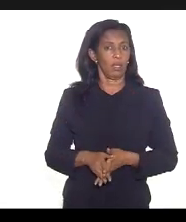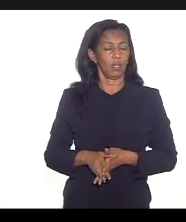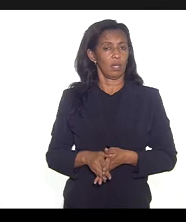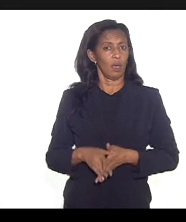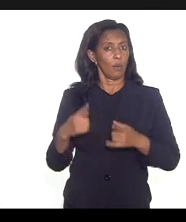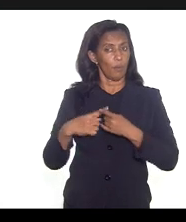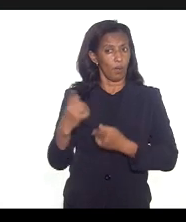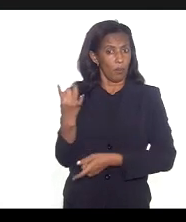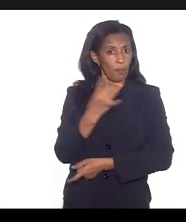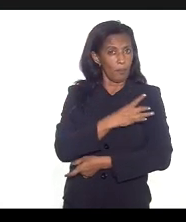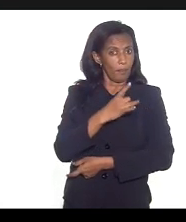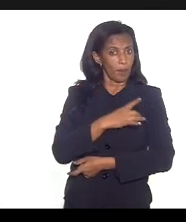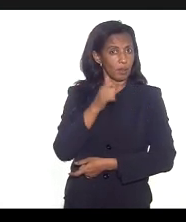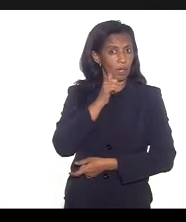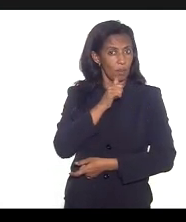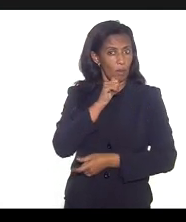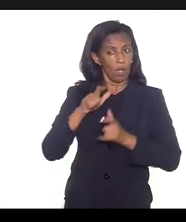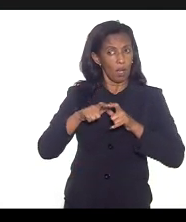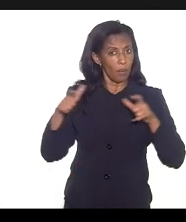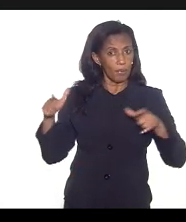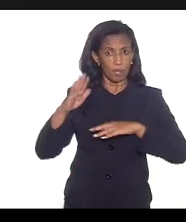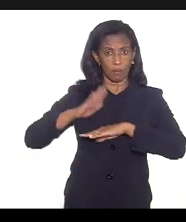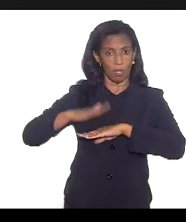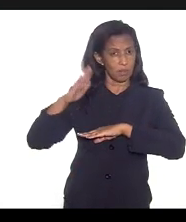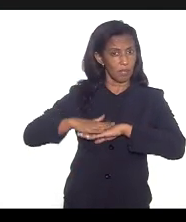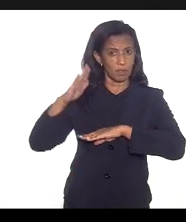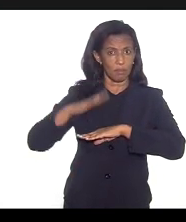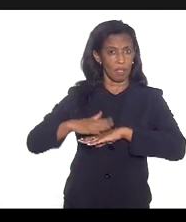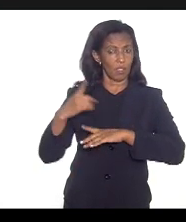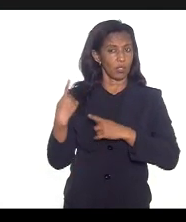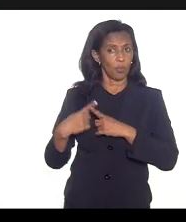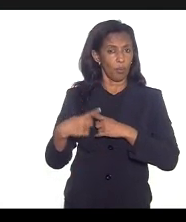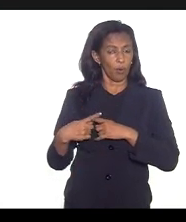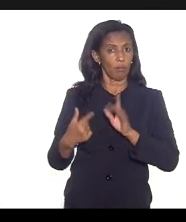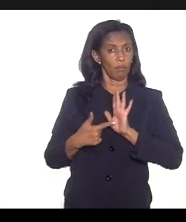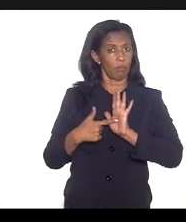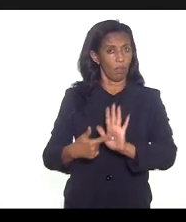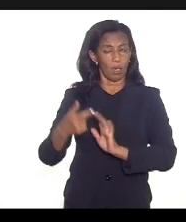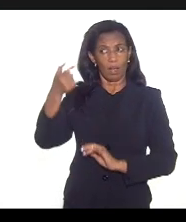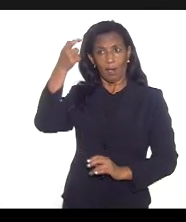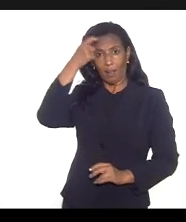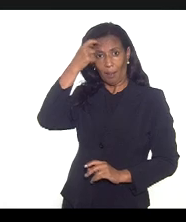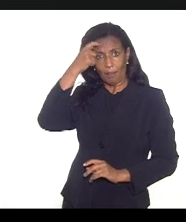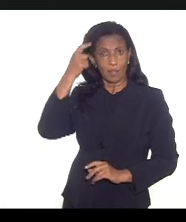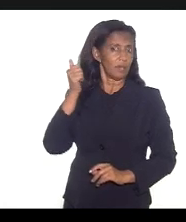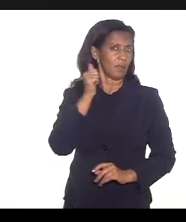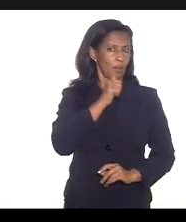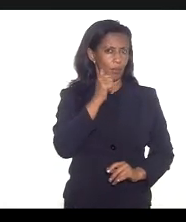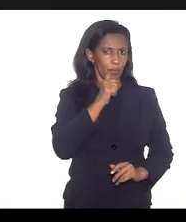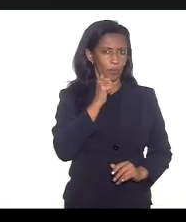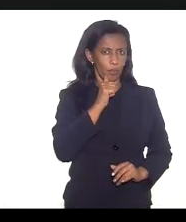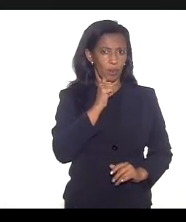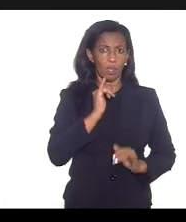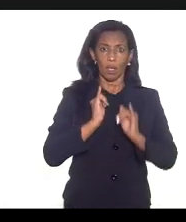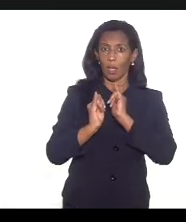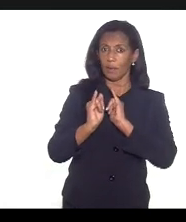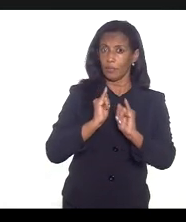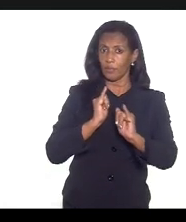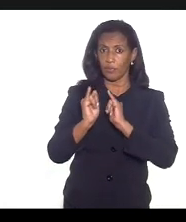medo das mulheres aumente cada vez mais porque fica registrado na cabeça da mulher a